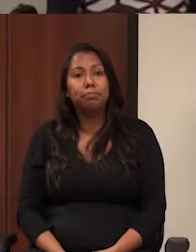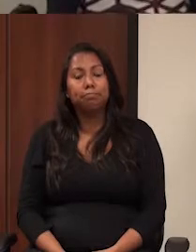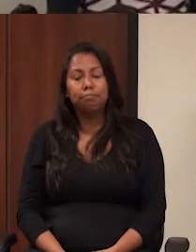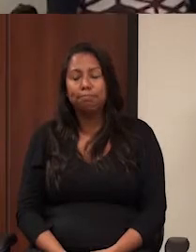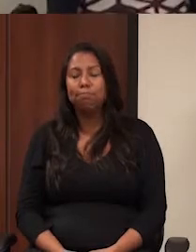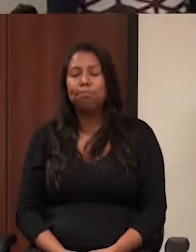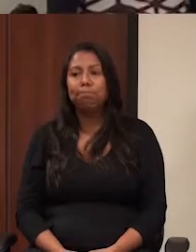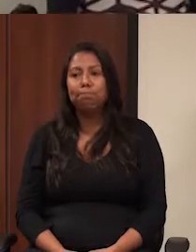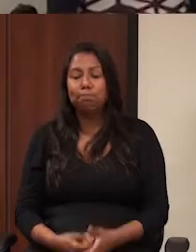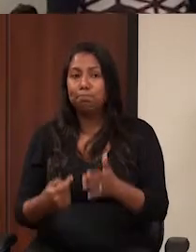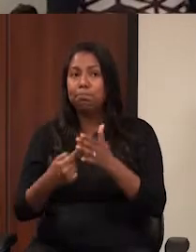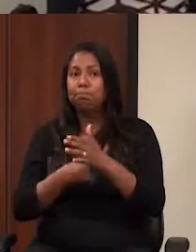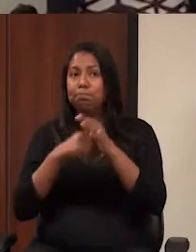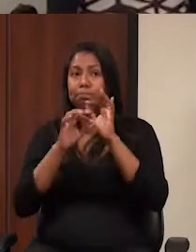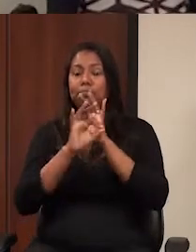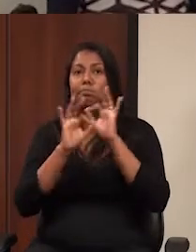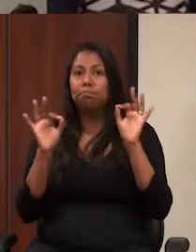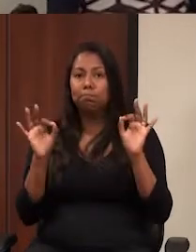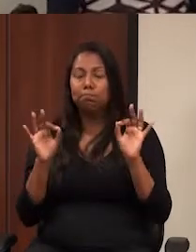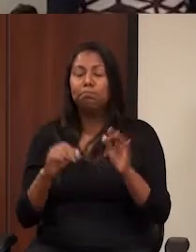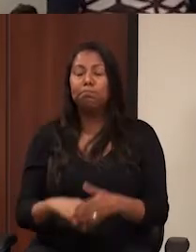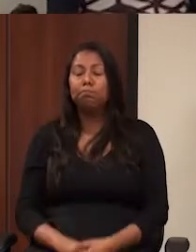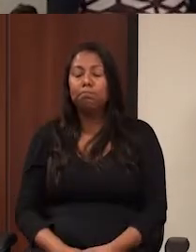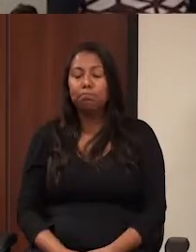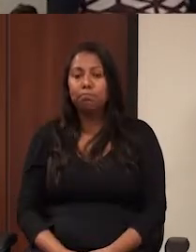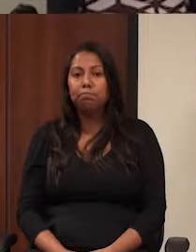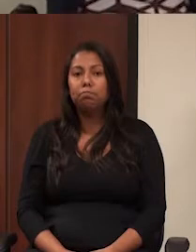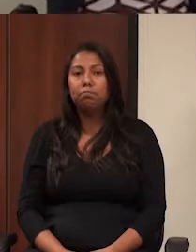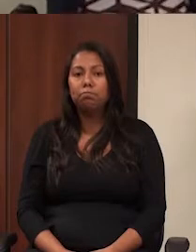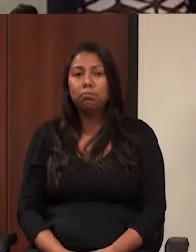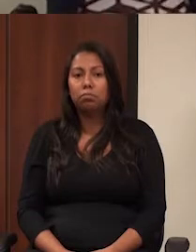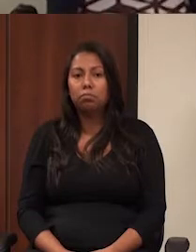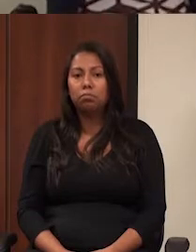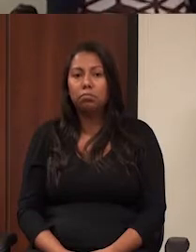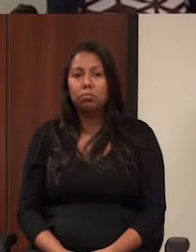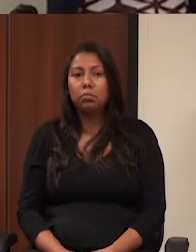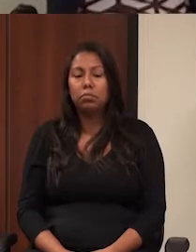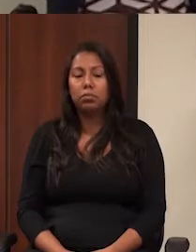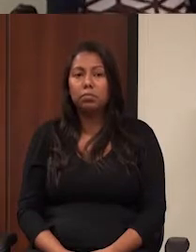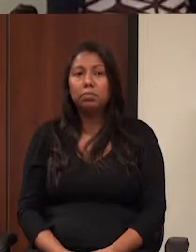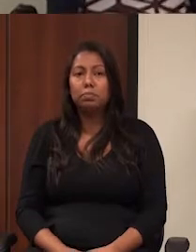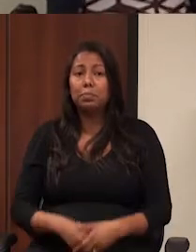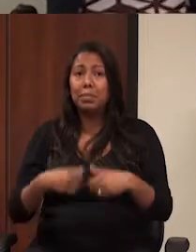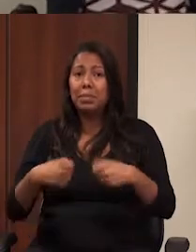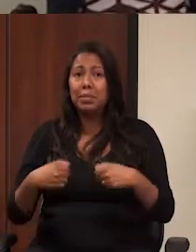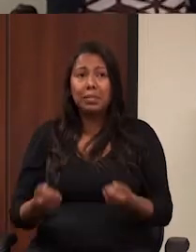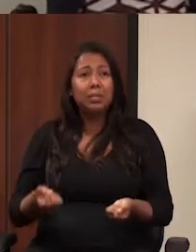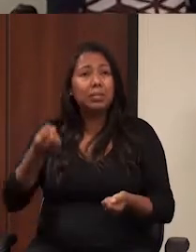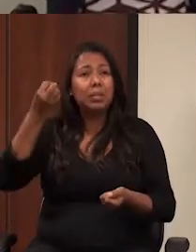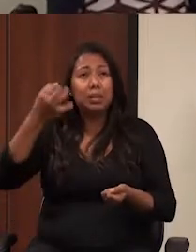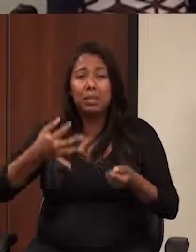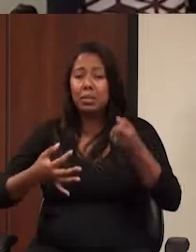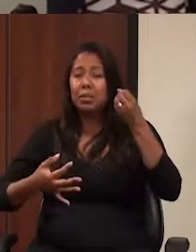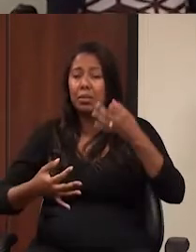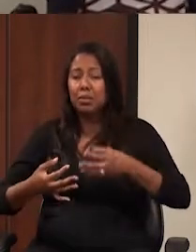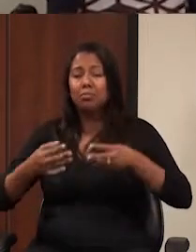Excelente pergunta, né? E esse é um momento que nós temos que continuar falando sobre